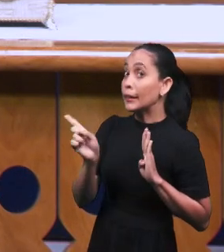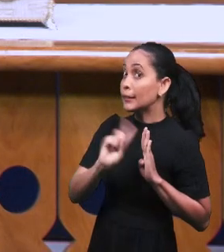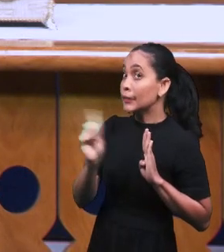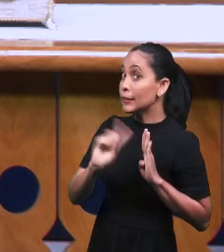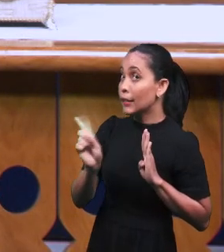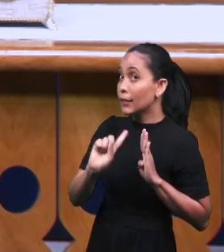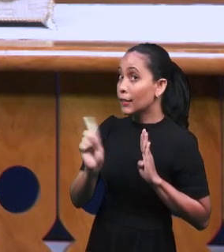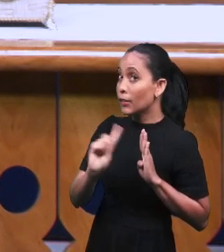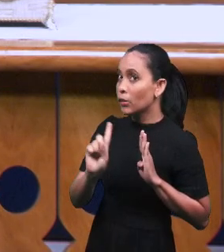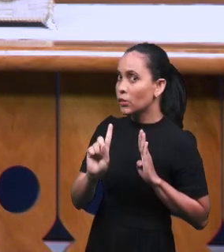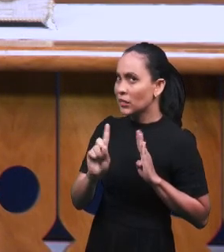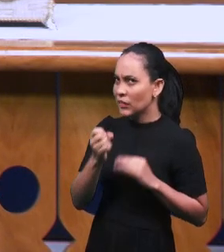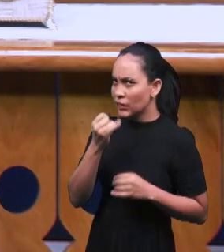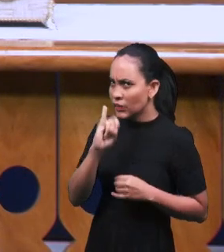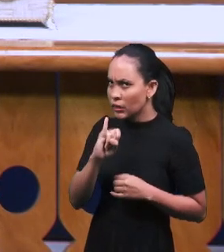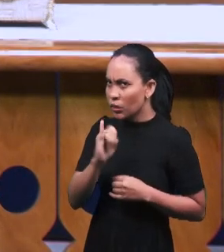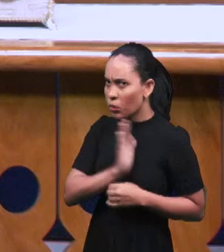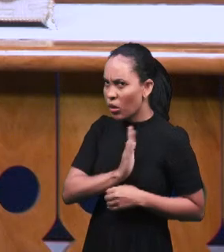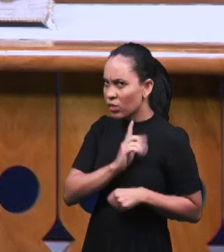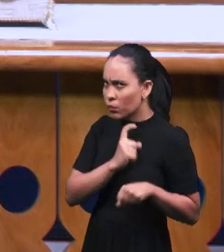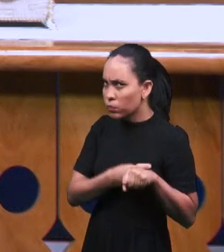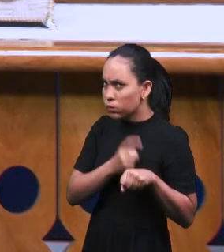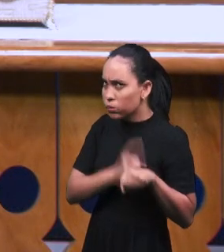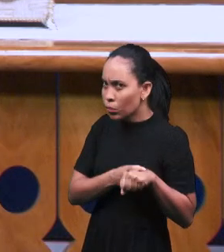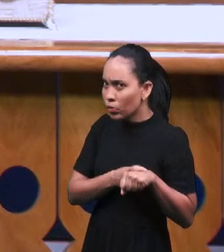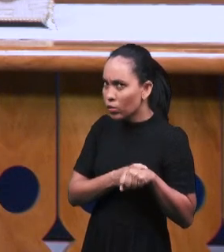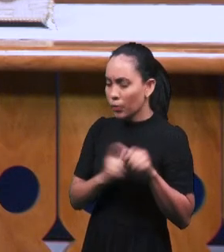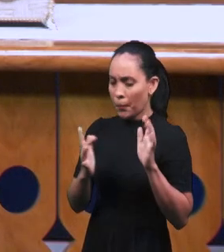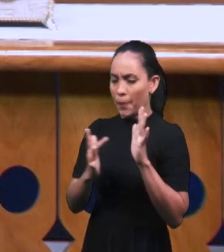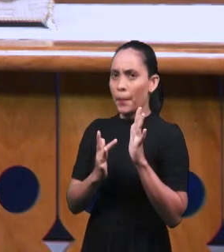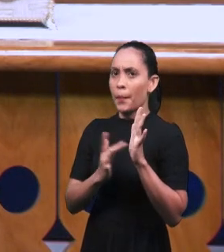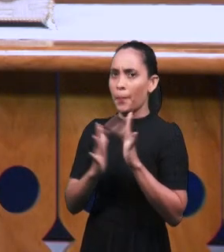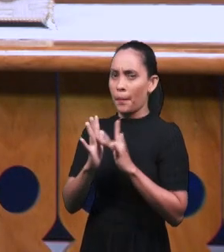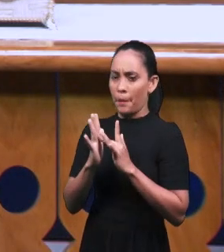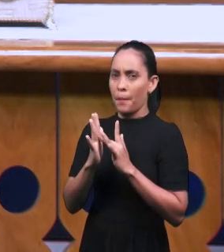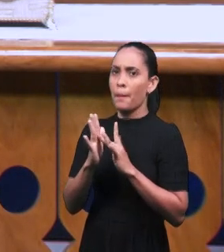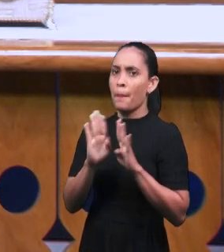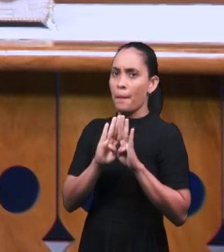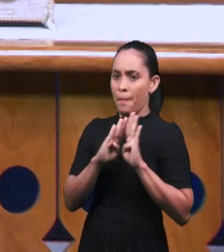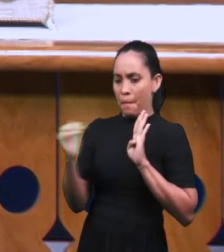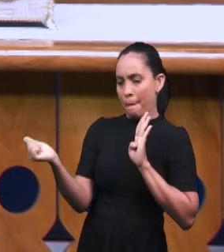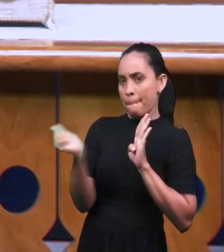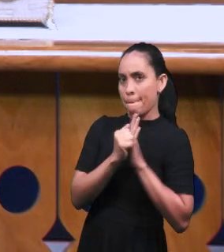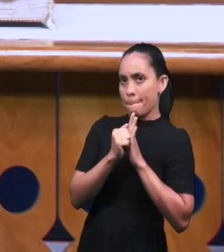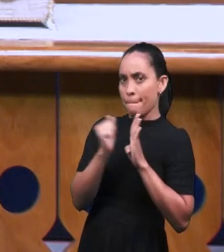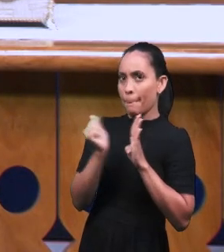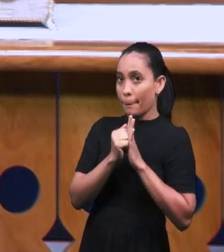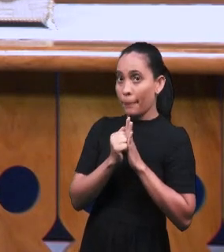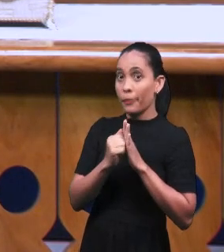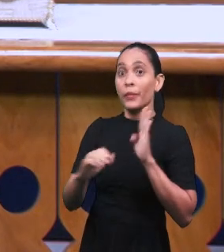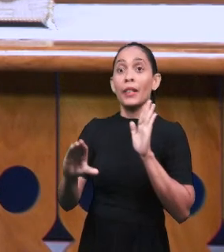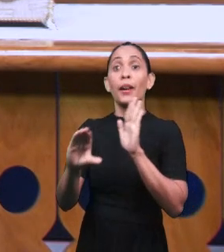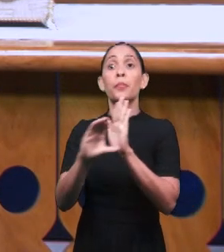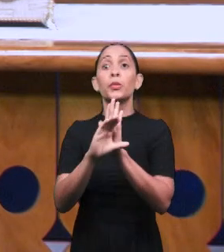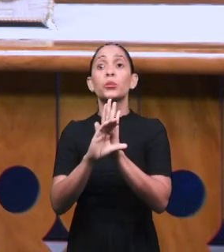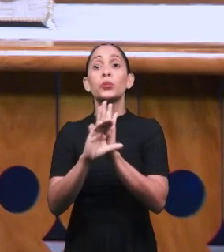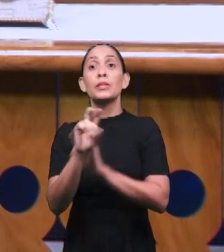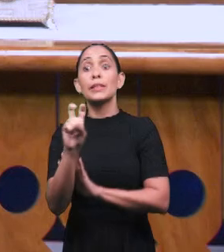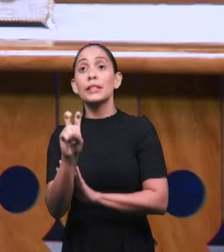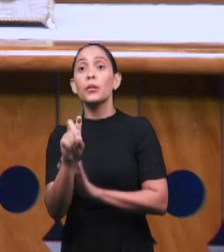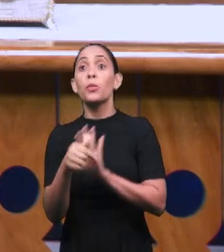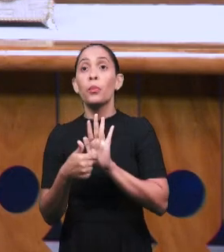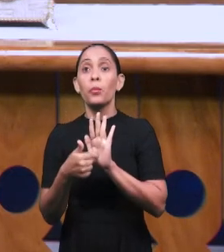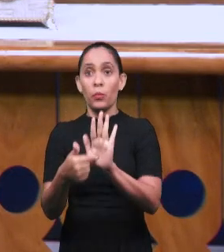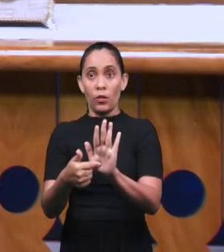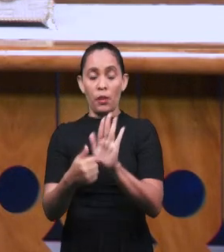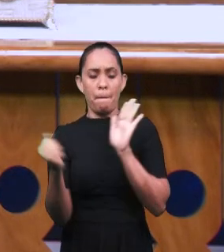coração? Assim, ele estava batendo na porta, já no capítulo 5, estava batendo.